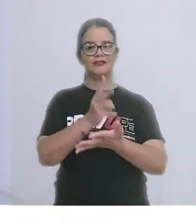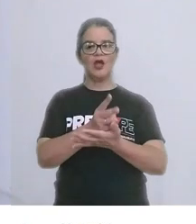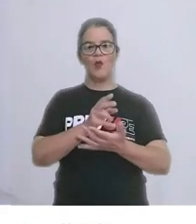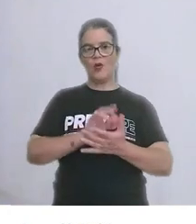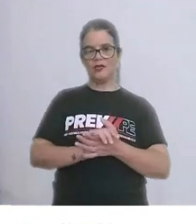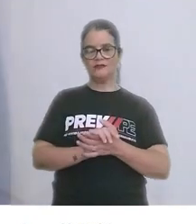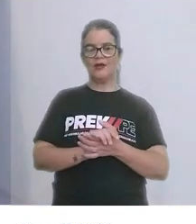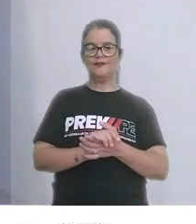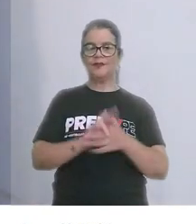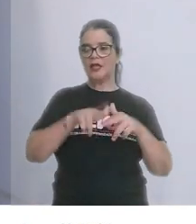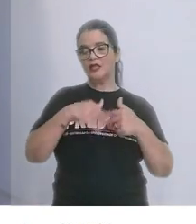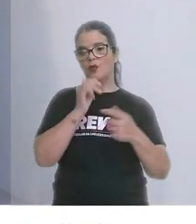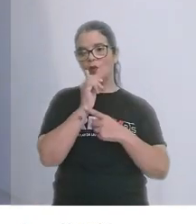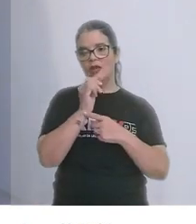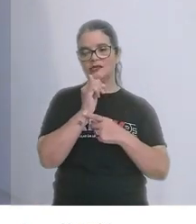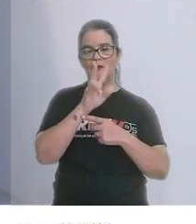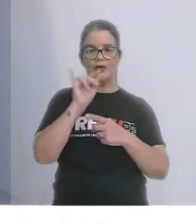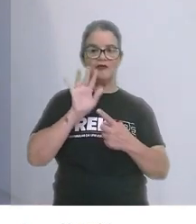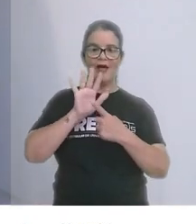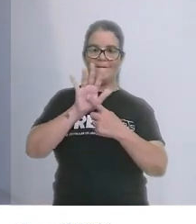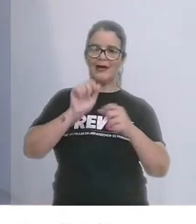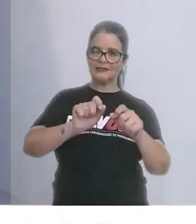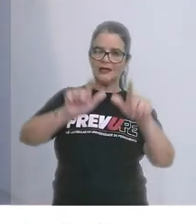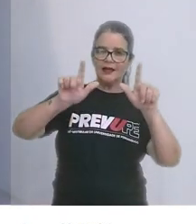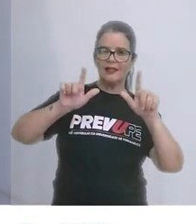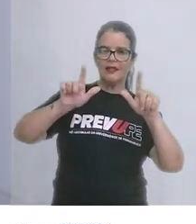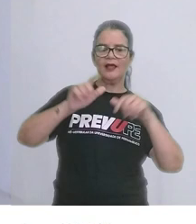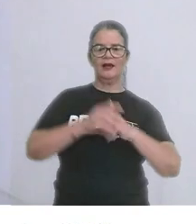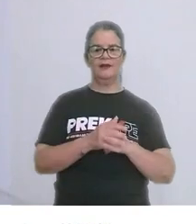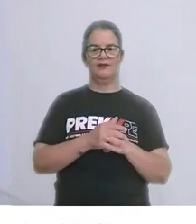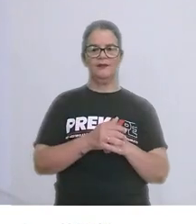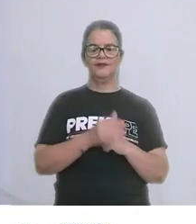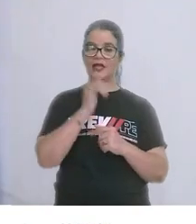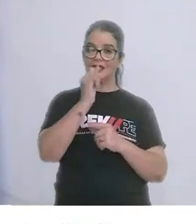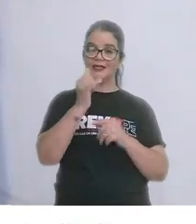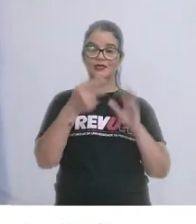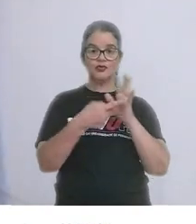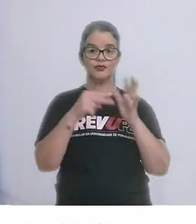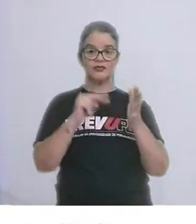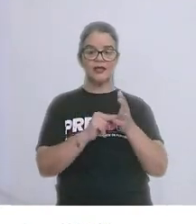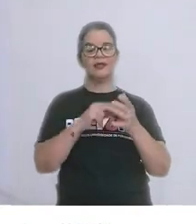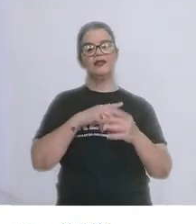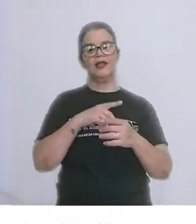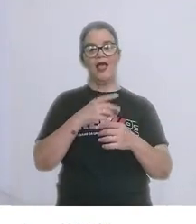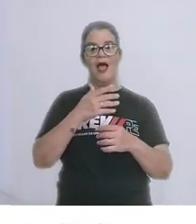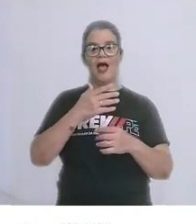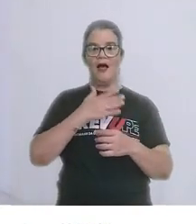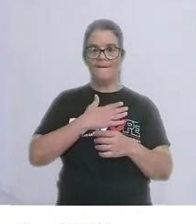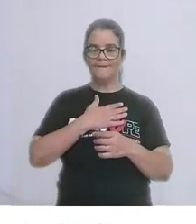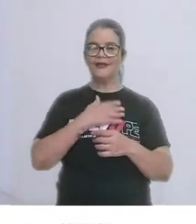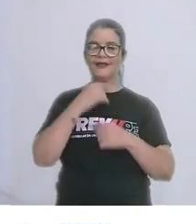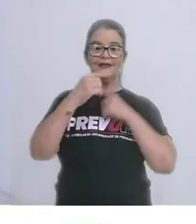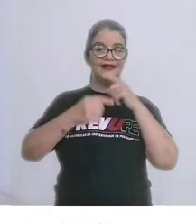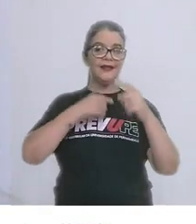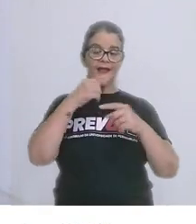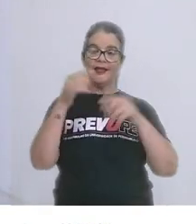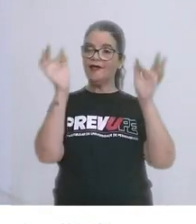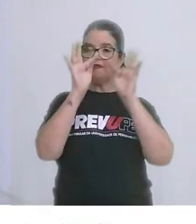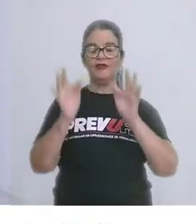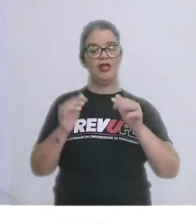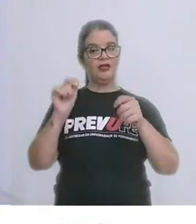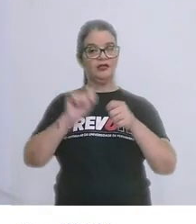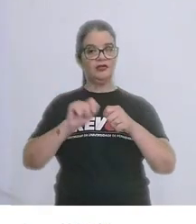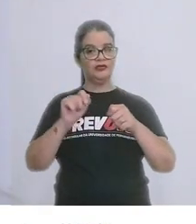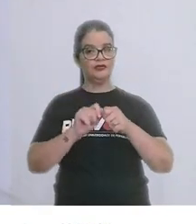sequência. Então, no exemplo que vai aparecer na tela, diz o seguinte: a mim ninguém faz